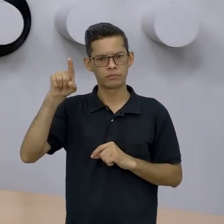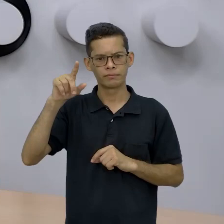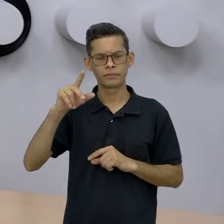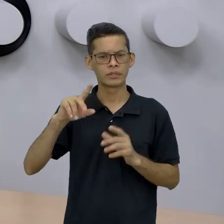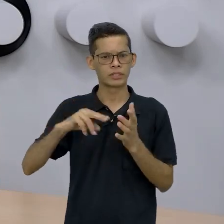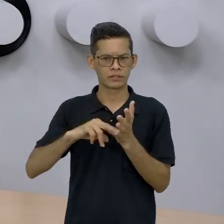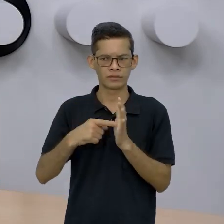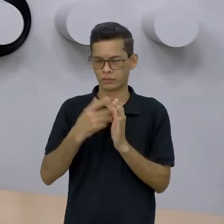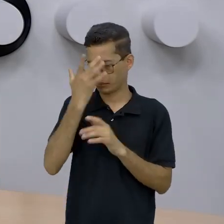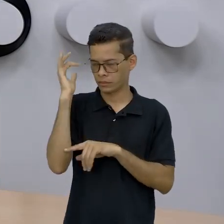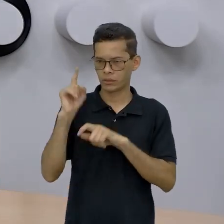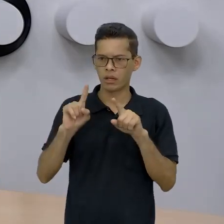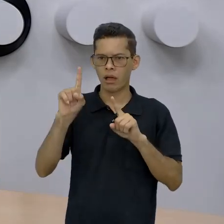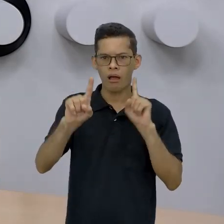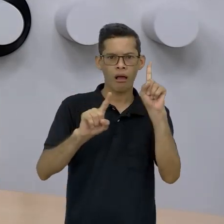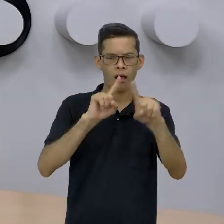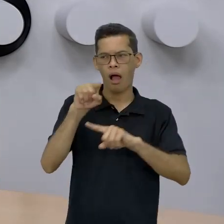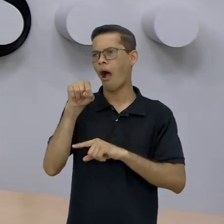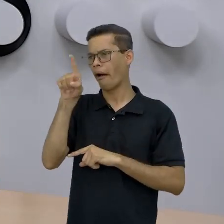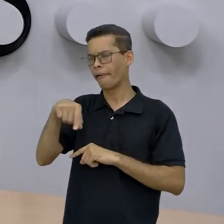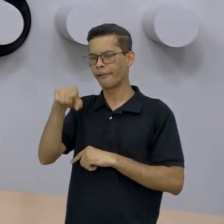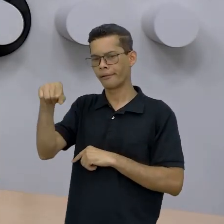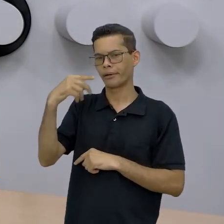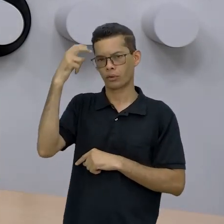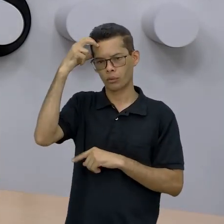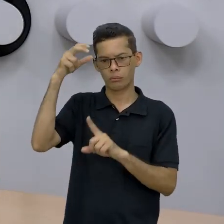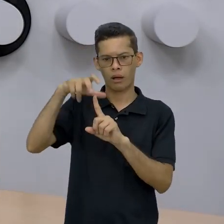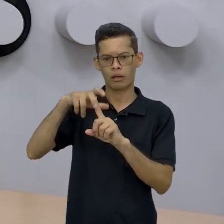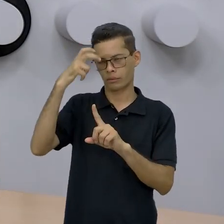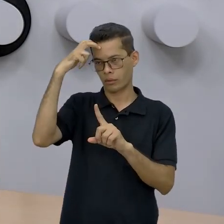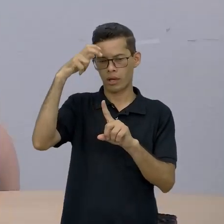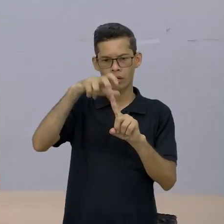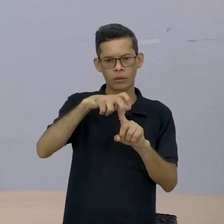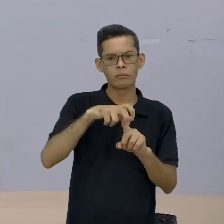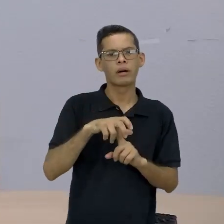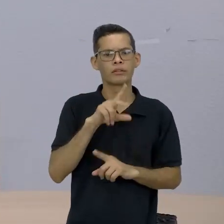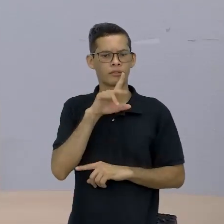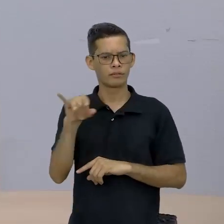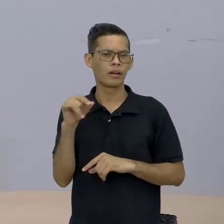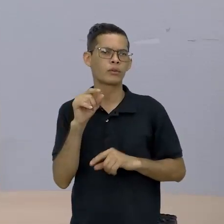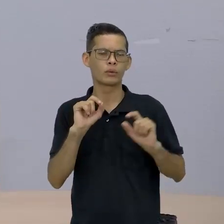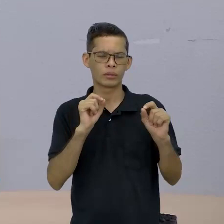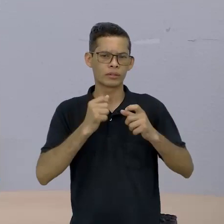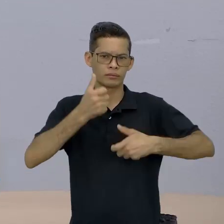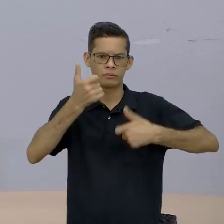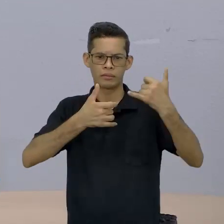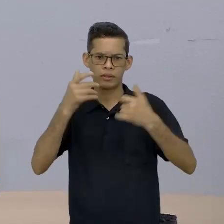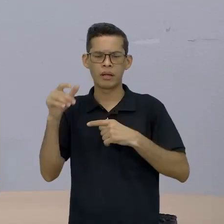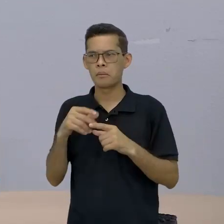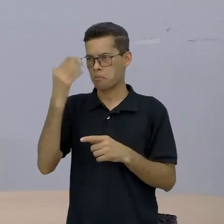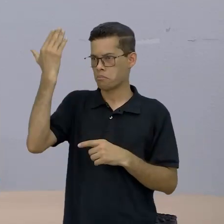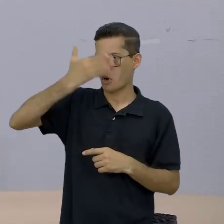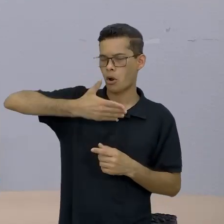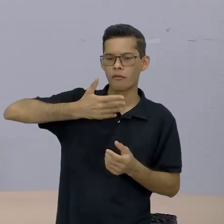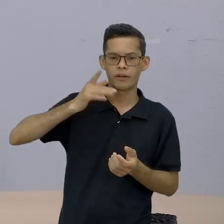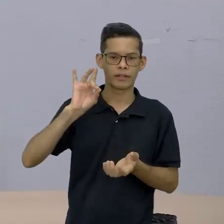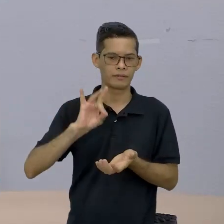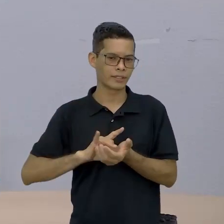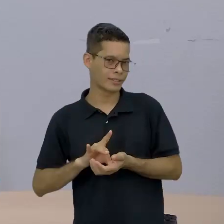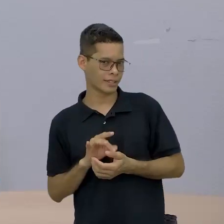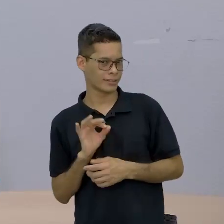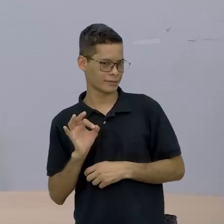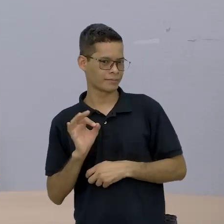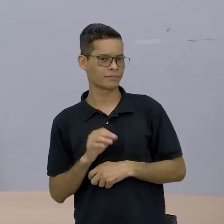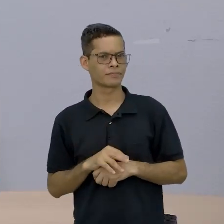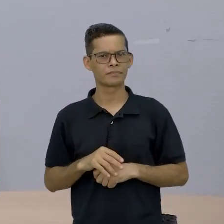culpado. E aí eu vou pegar alguns elementos para provar a sua culpa. Para dizer, ó, tá vendo? Exato. Entendeu? Exatamente. Mas tem